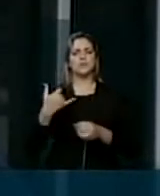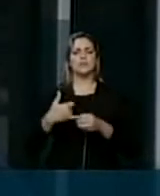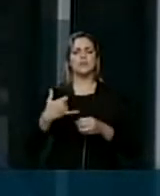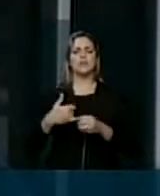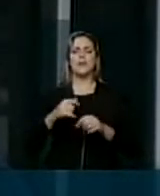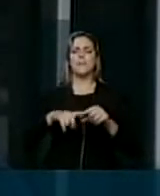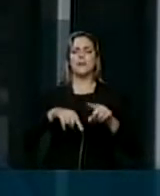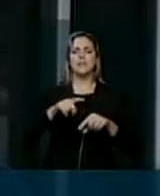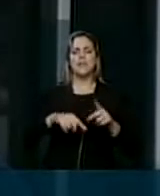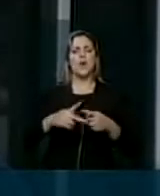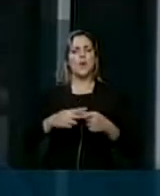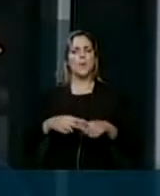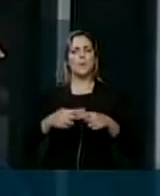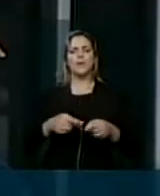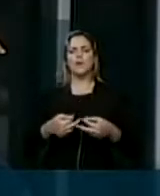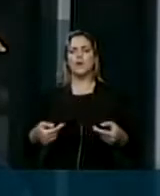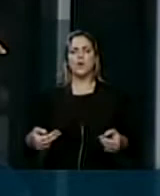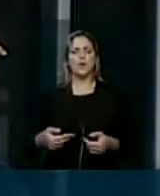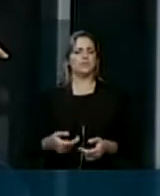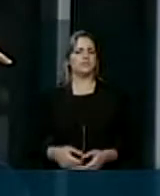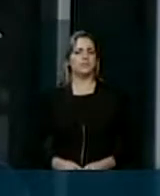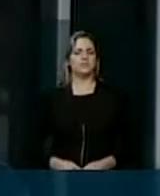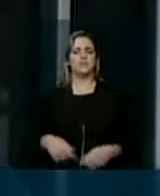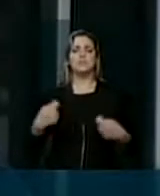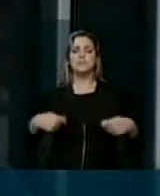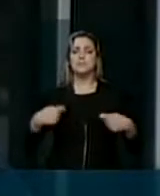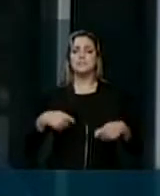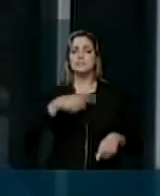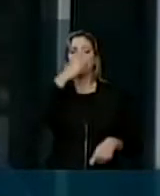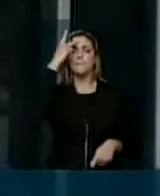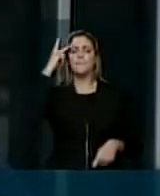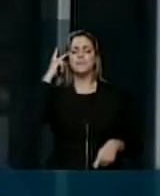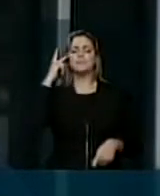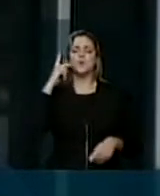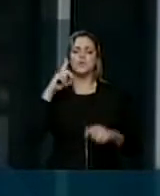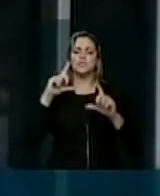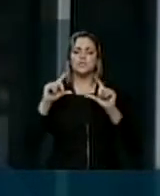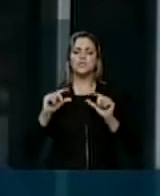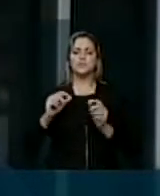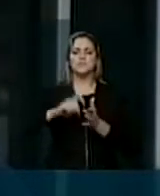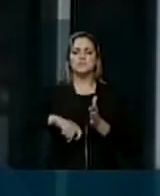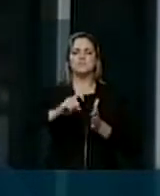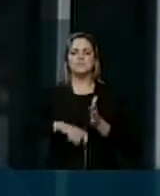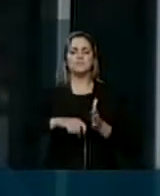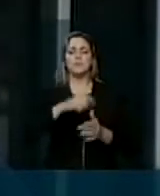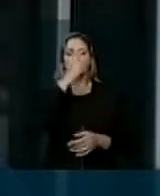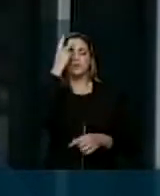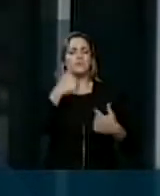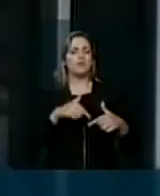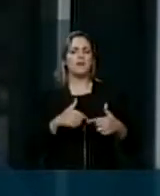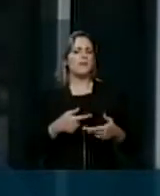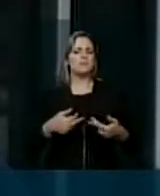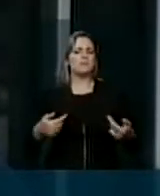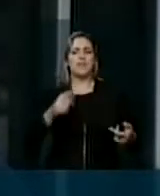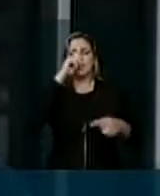das tarifas do transporte público. Não é possível que nós caminhemos na contramão da